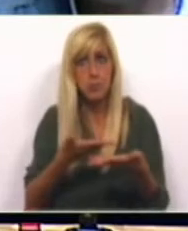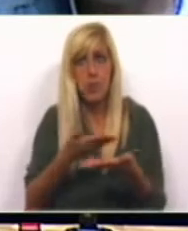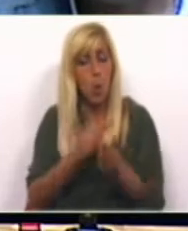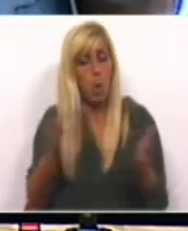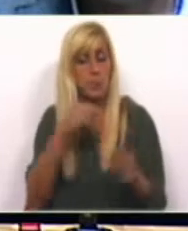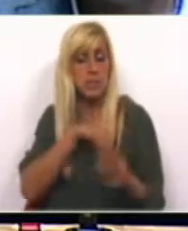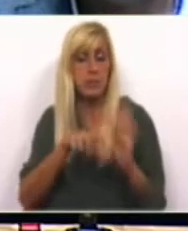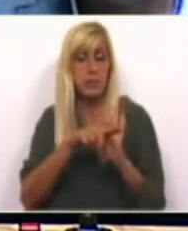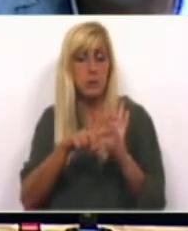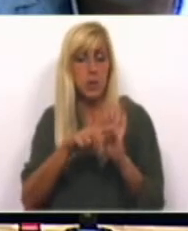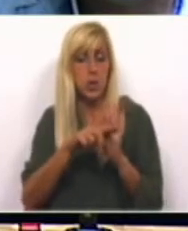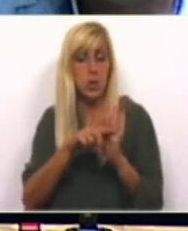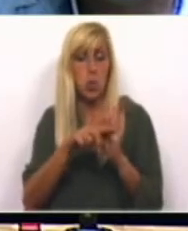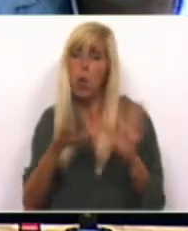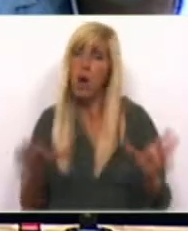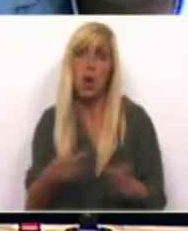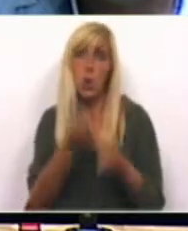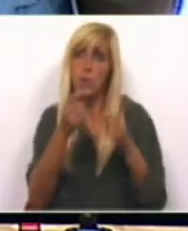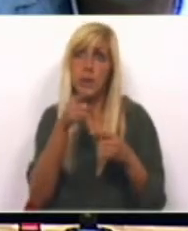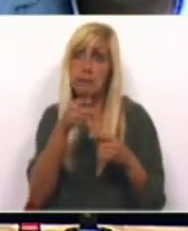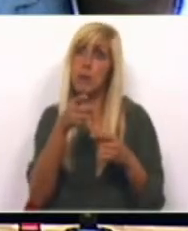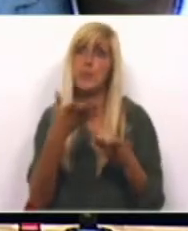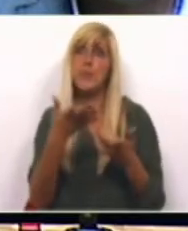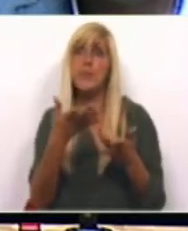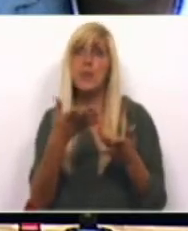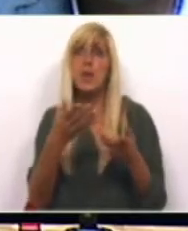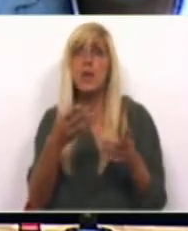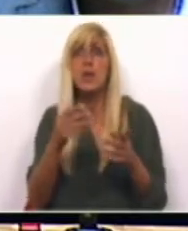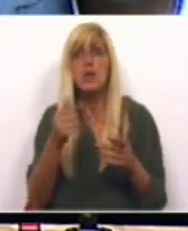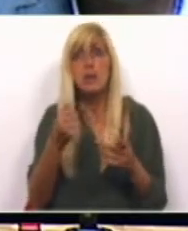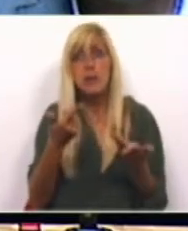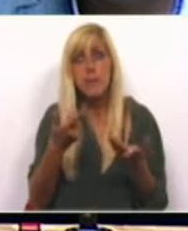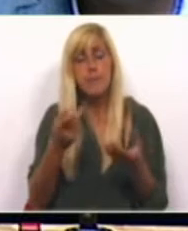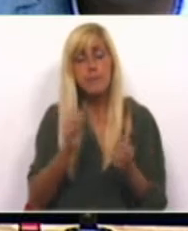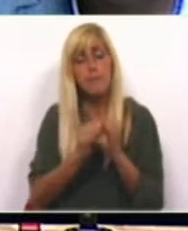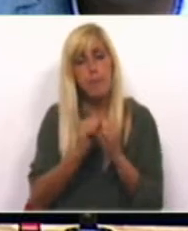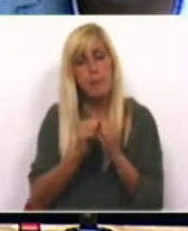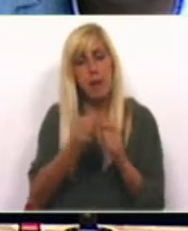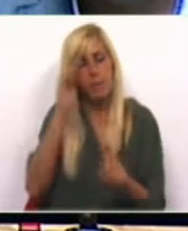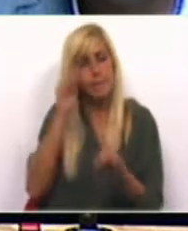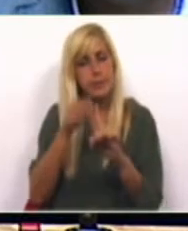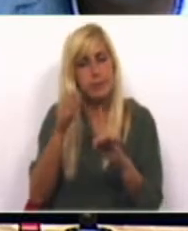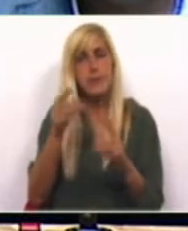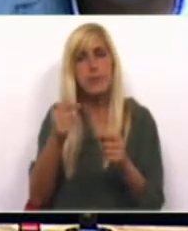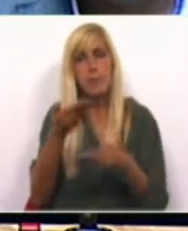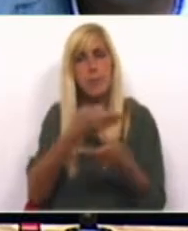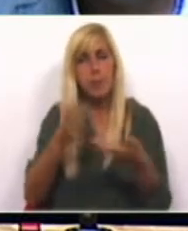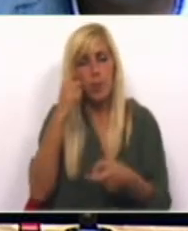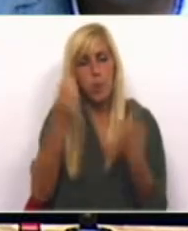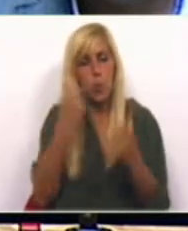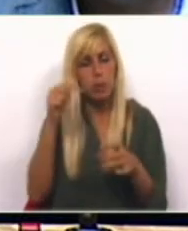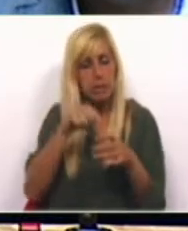foi um elemento de recuperação de rendimentos que teve um papel económico na dinamização da procura interna, que